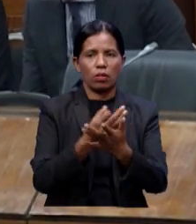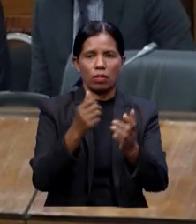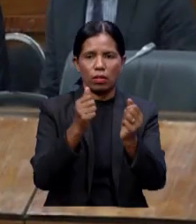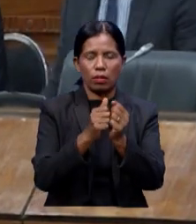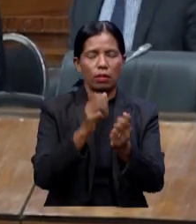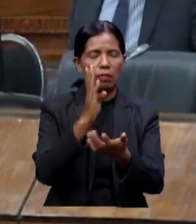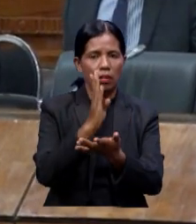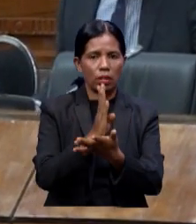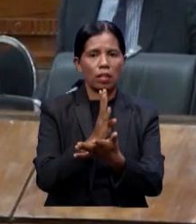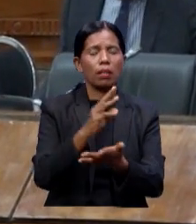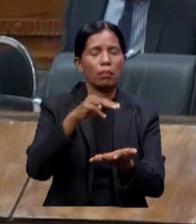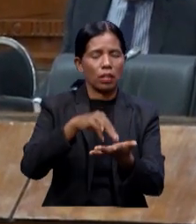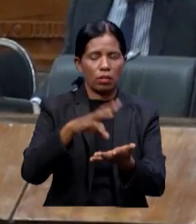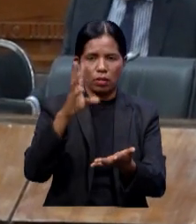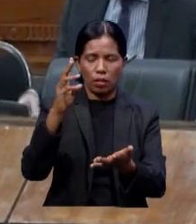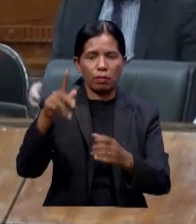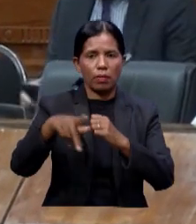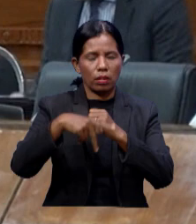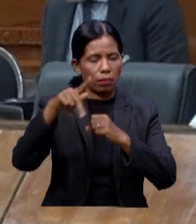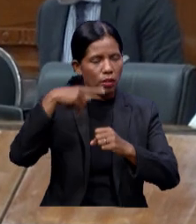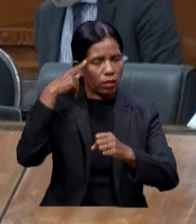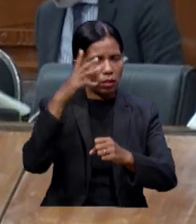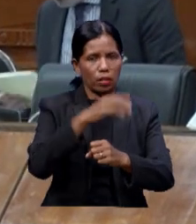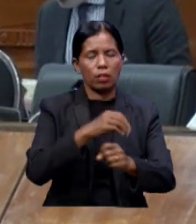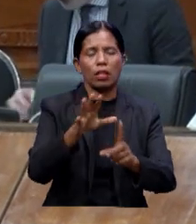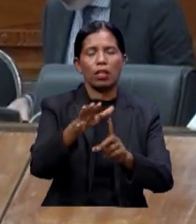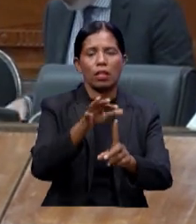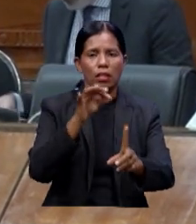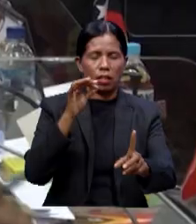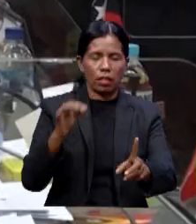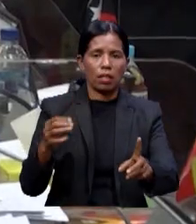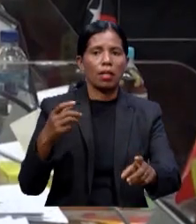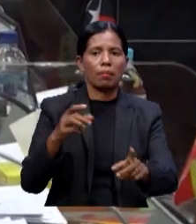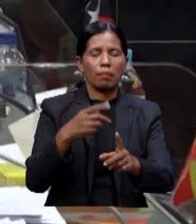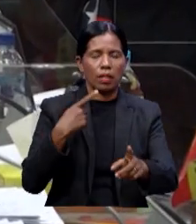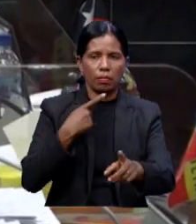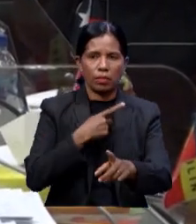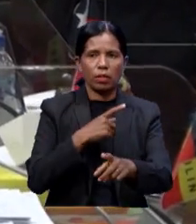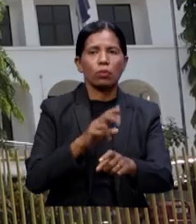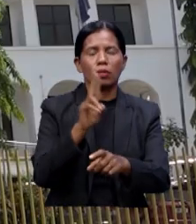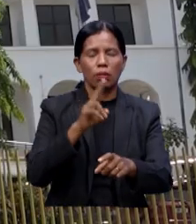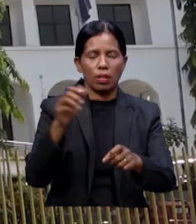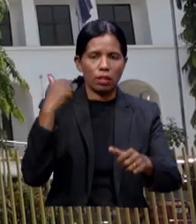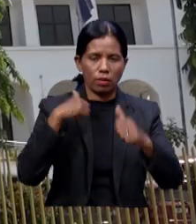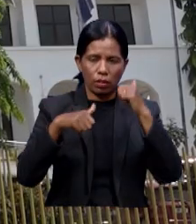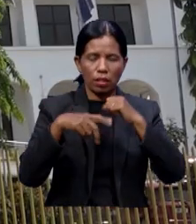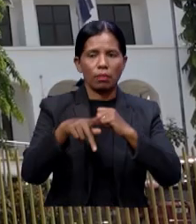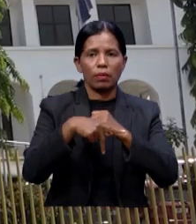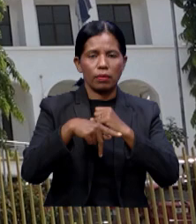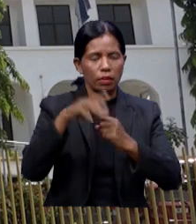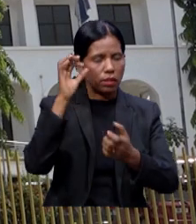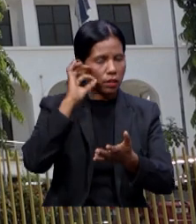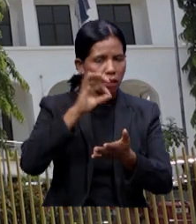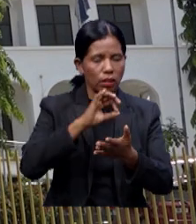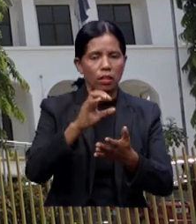nem, ba partido político sira, nebehetan assento e a Parlamento Nacional, hodi usa ba atividade partido union. Secretária CNE,